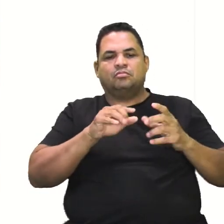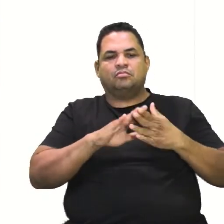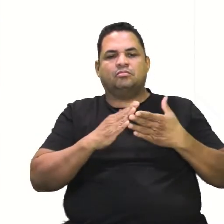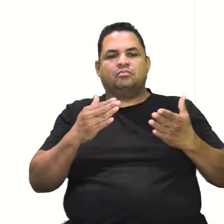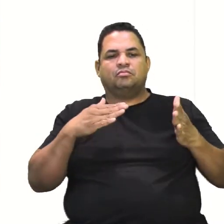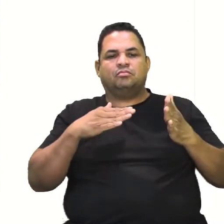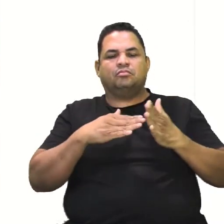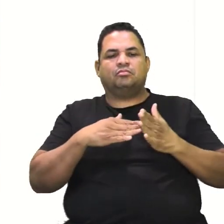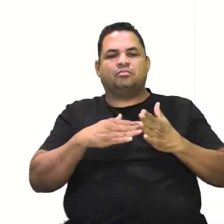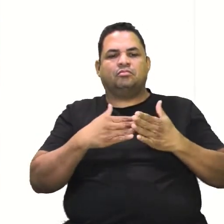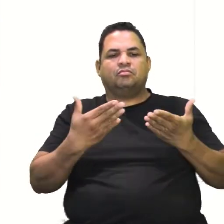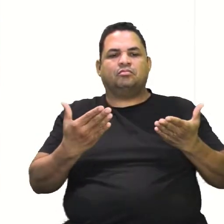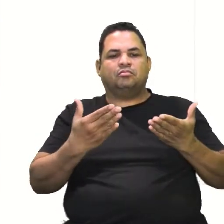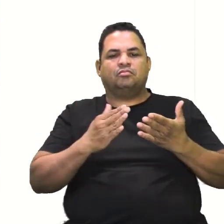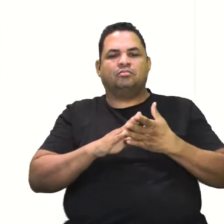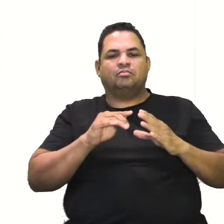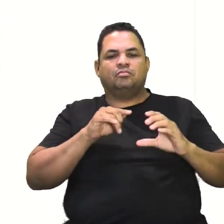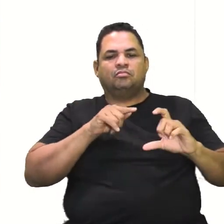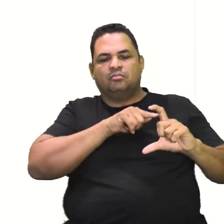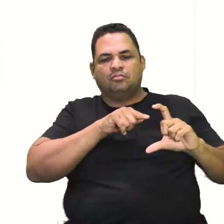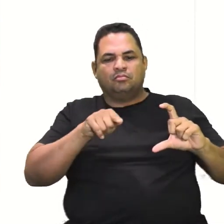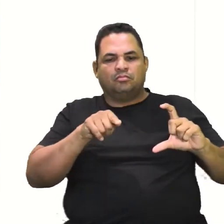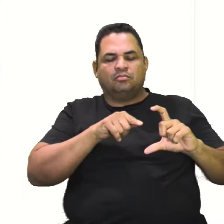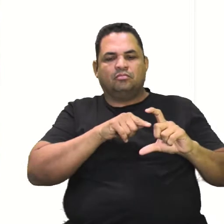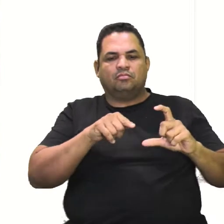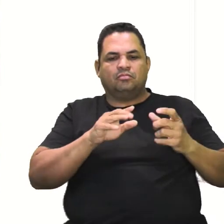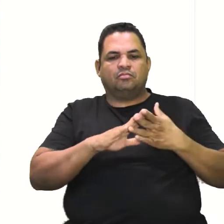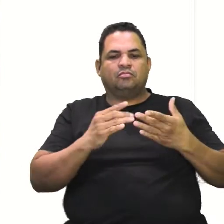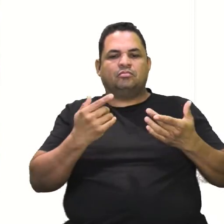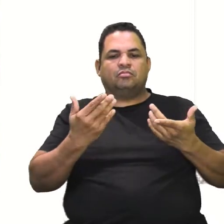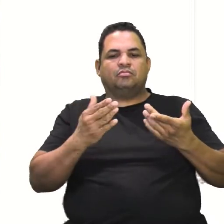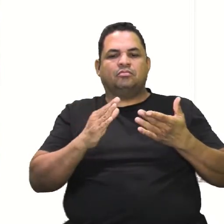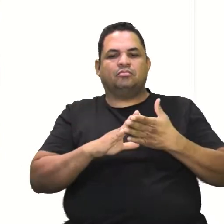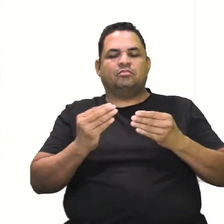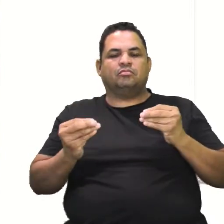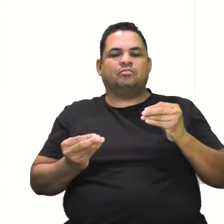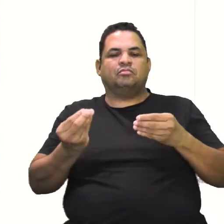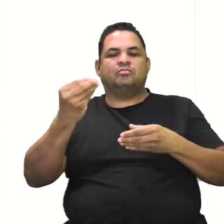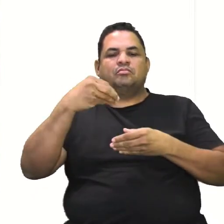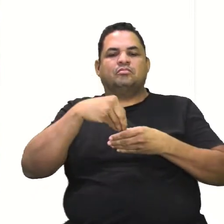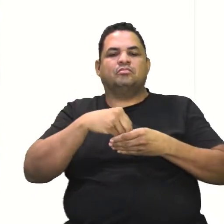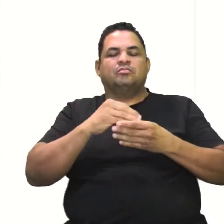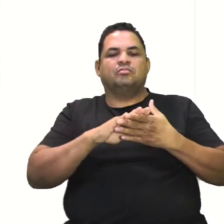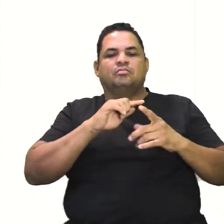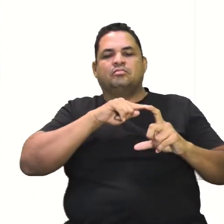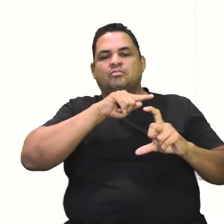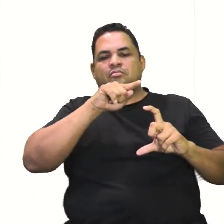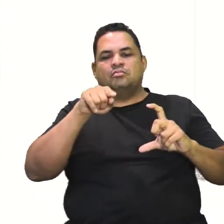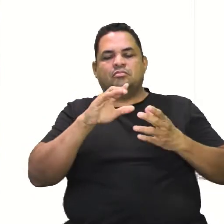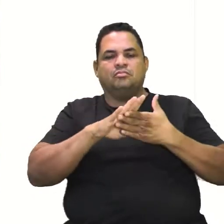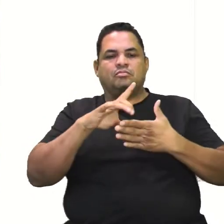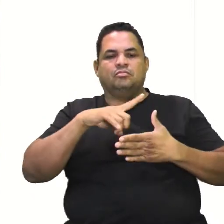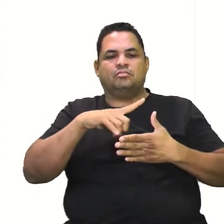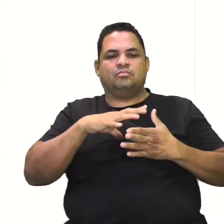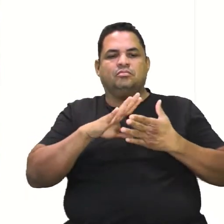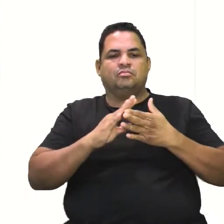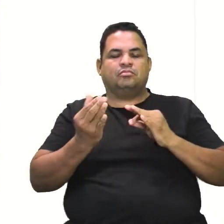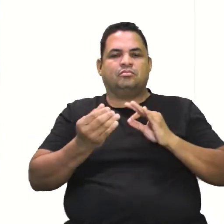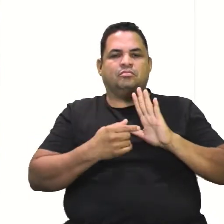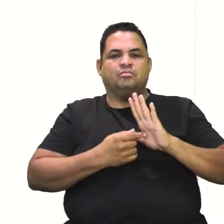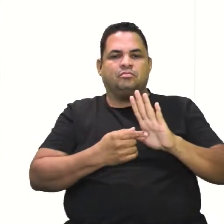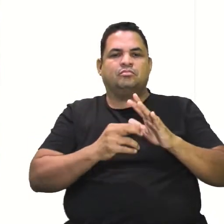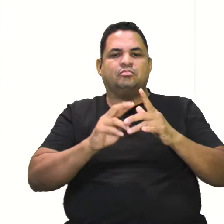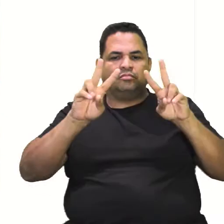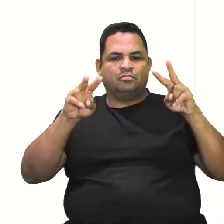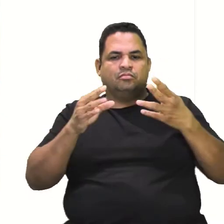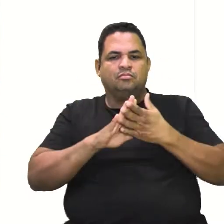centro até um determinado extremo, né, um determinado ponto que pertence à circunferência, e traz todo um aparato aqui sobre